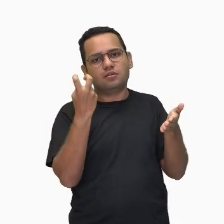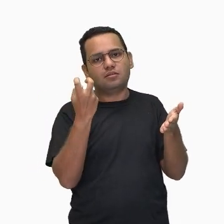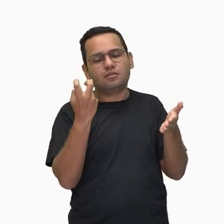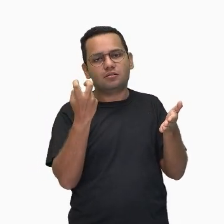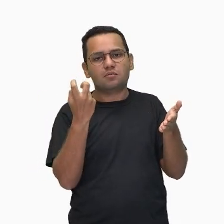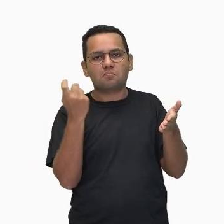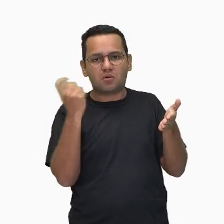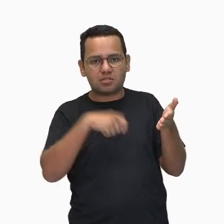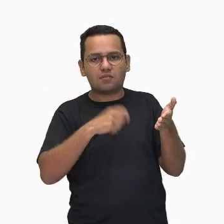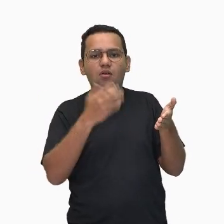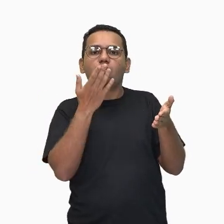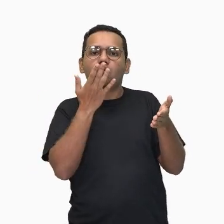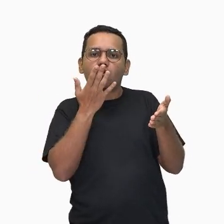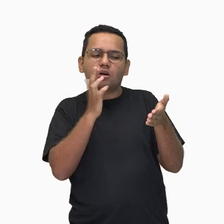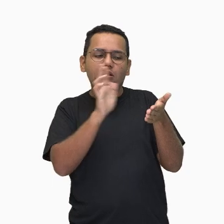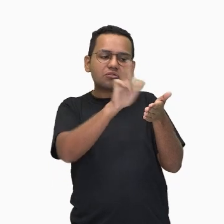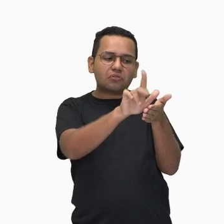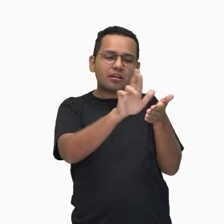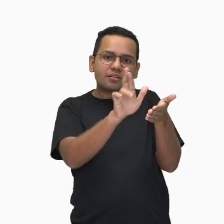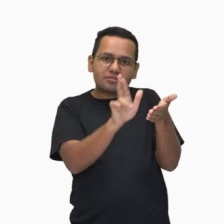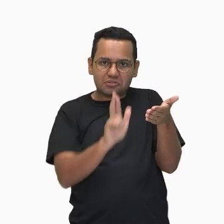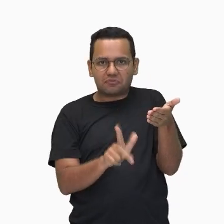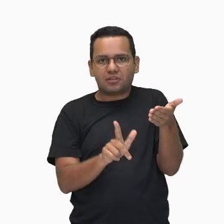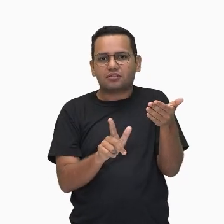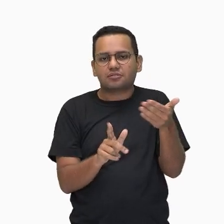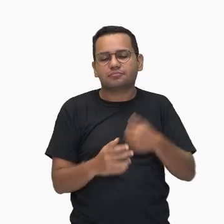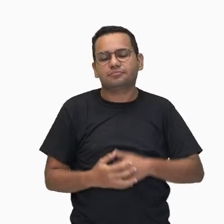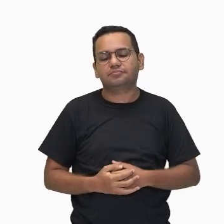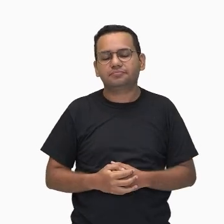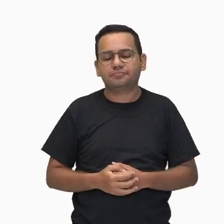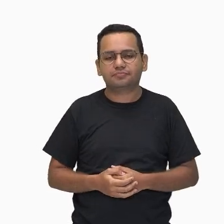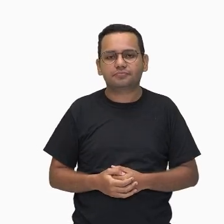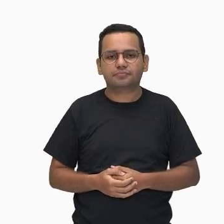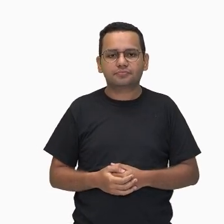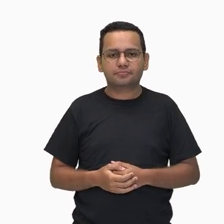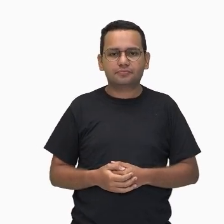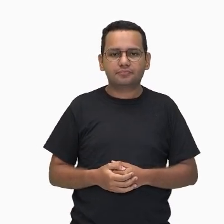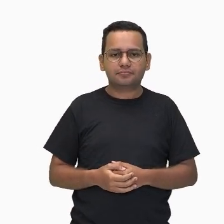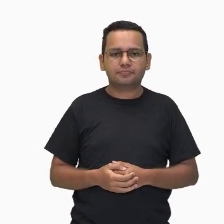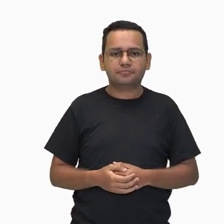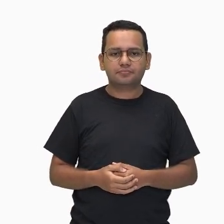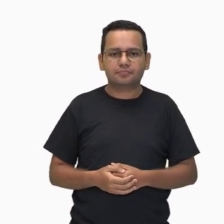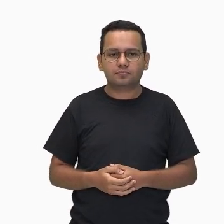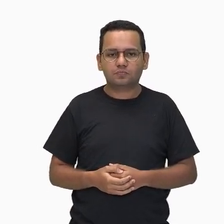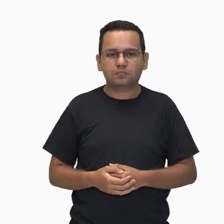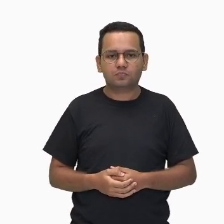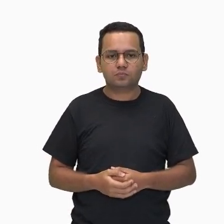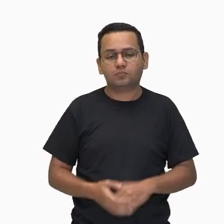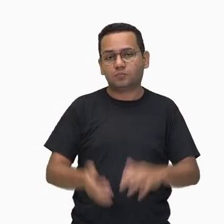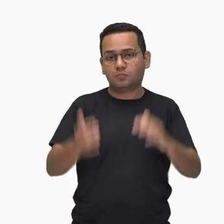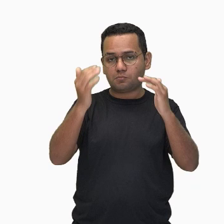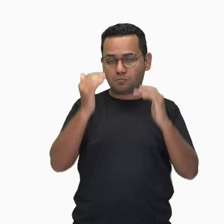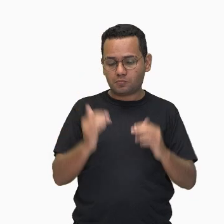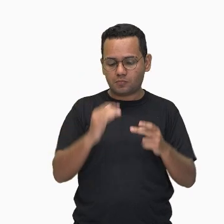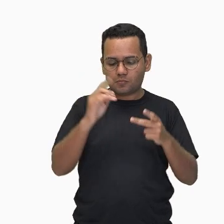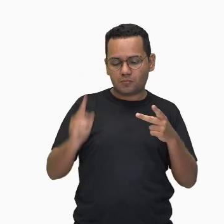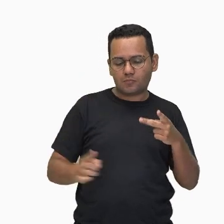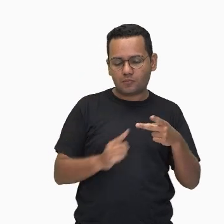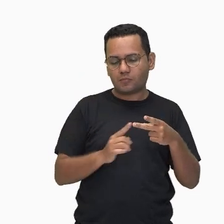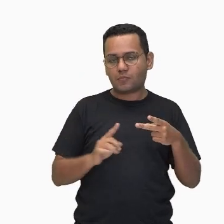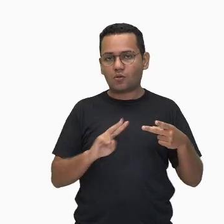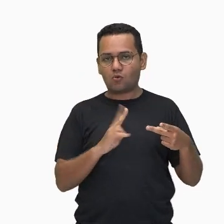ser possível diferenciar simplesmente através do olho, através da visão. Essa segunda mistura, o segundo tipo, são as